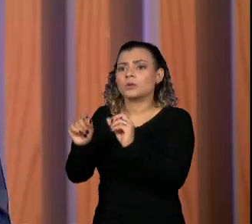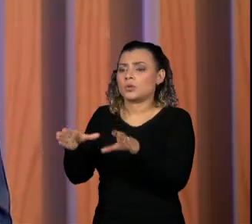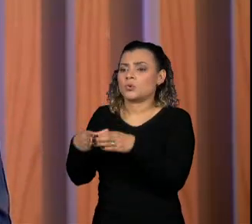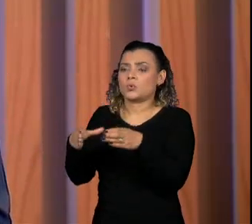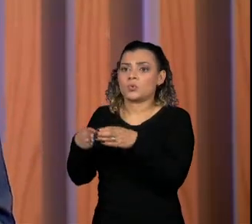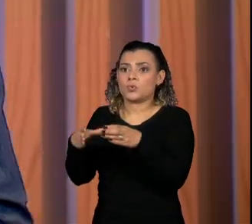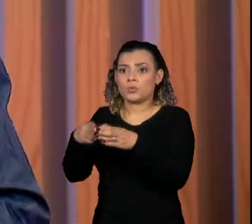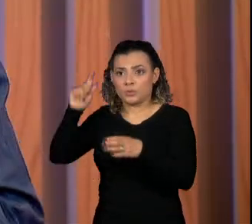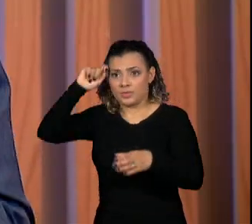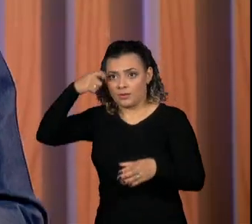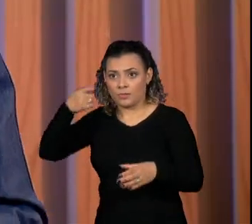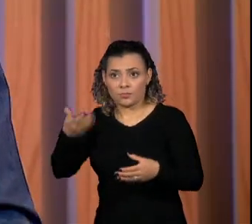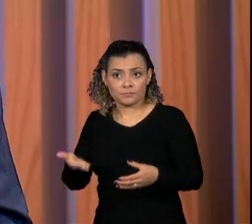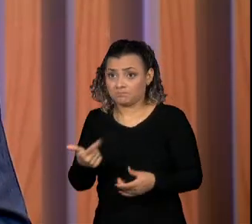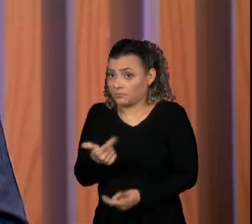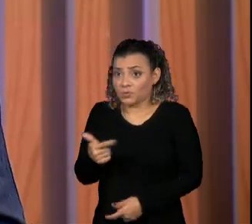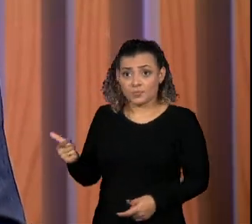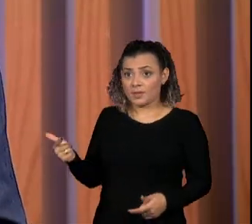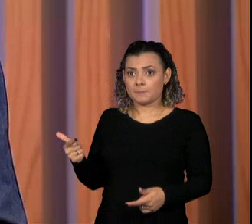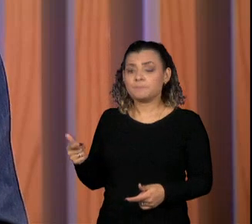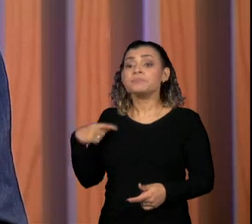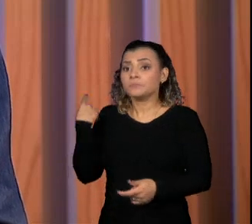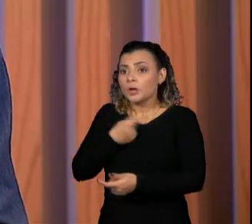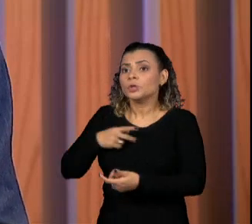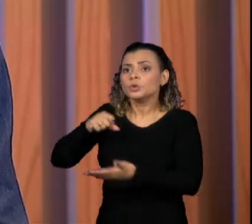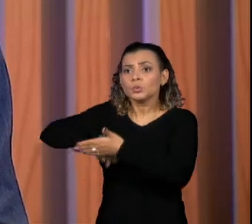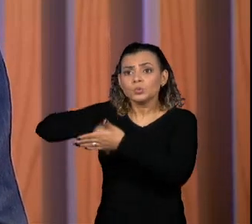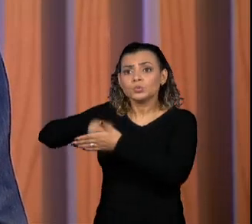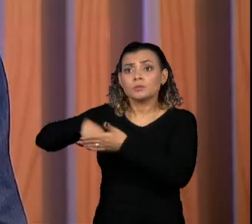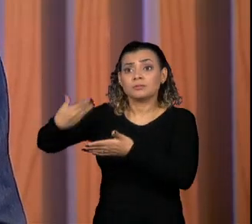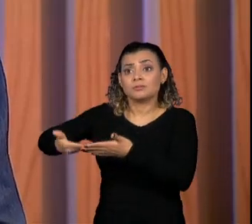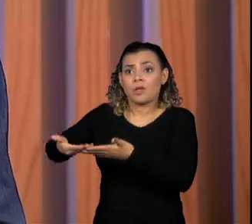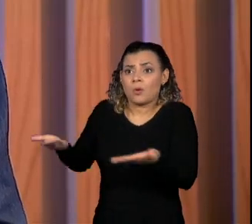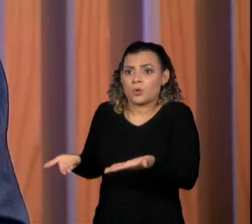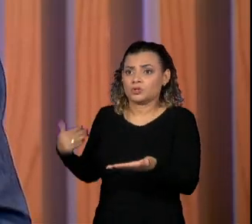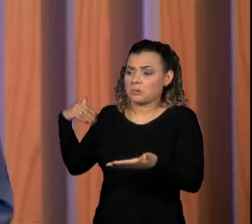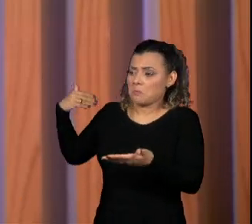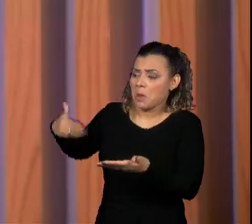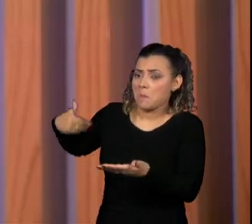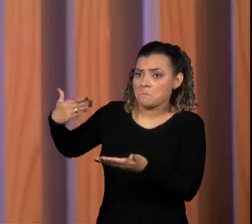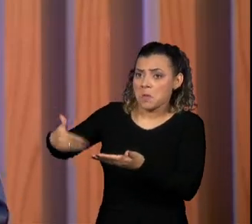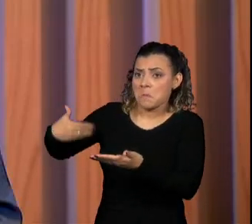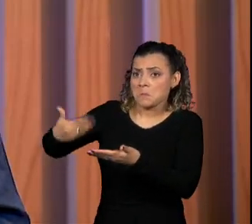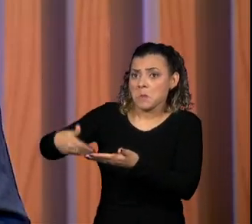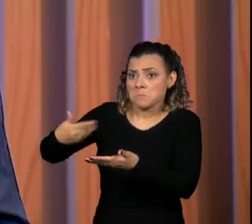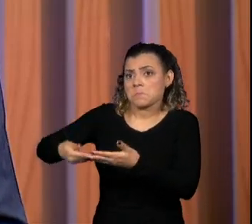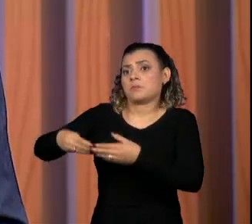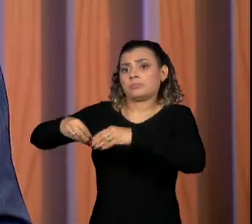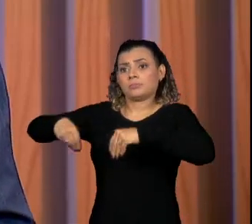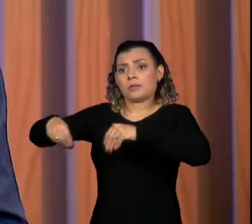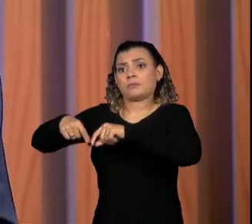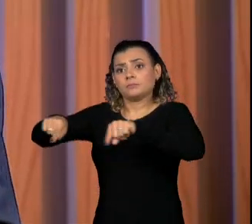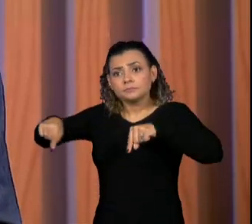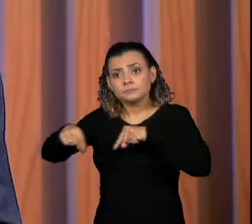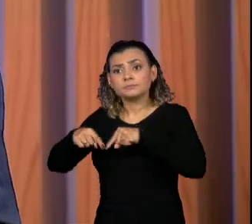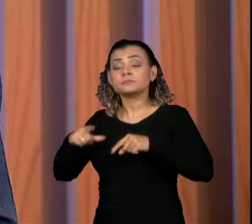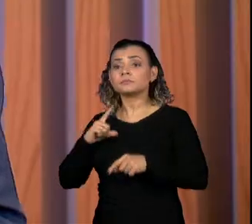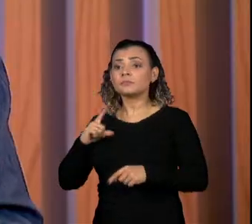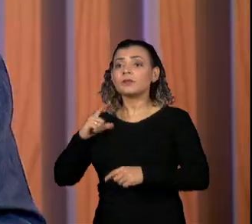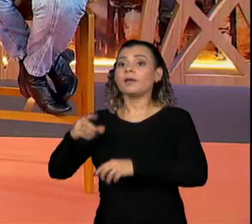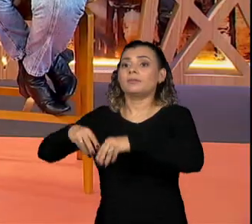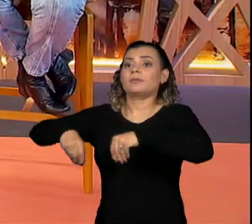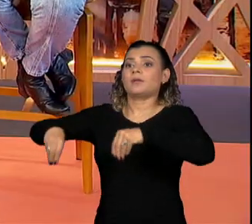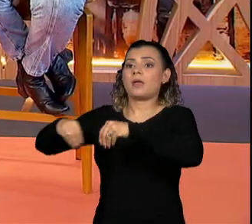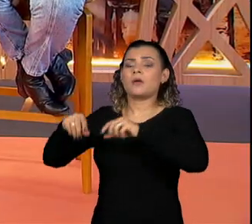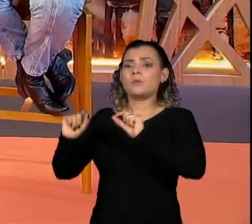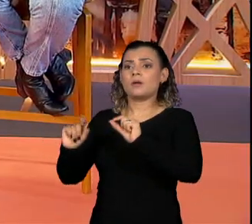comunidade, dessa população. Nós temos ainda uma luta gigantesca sobre a questão latifundiária no país e nós temos terras que já